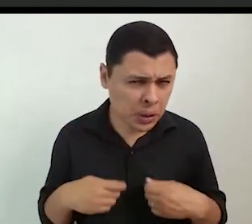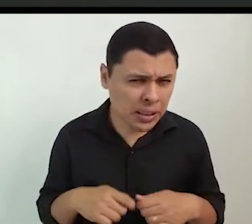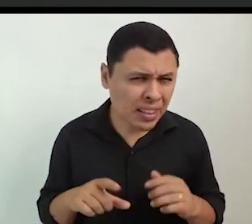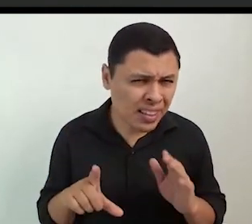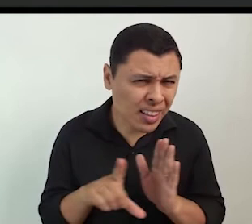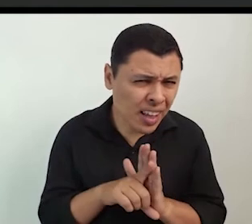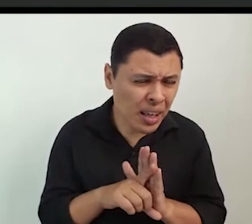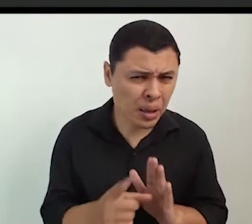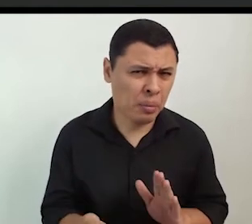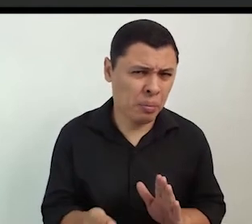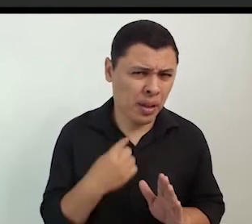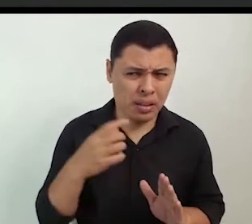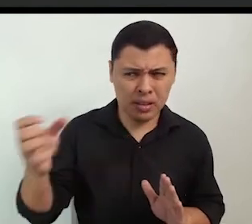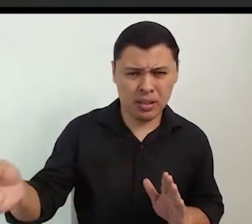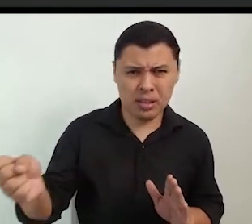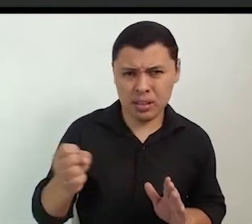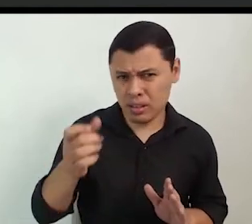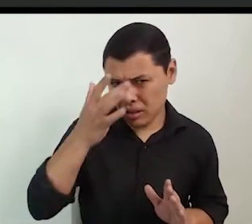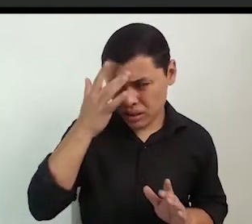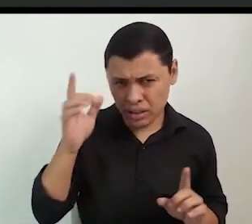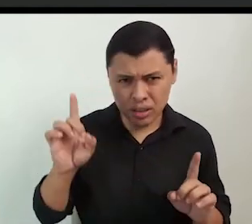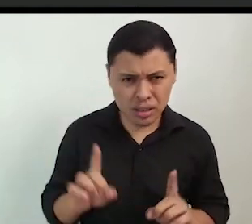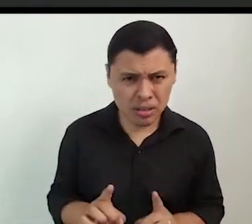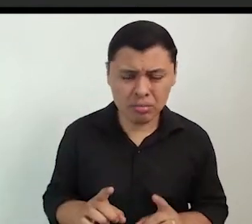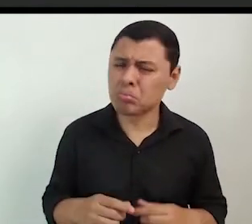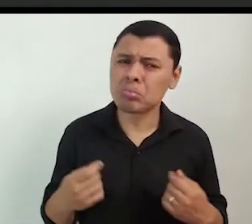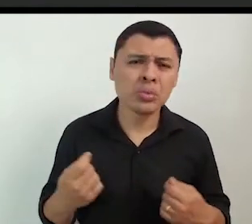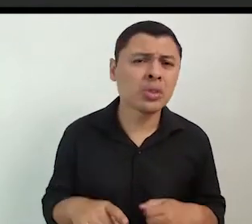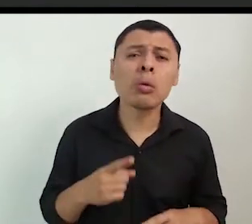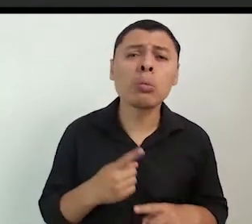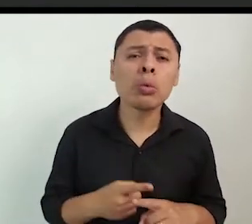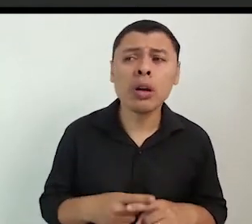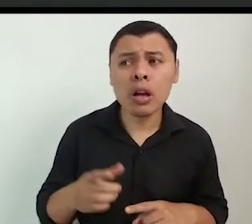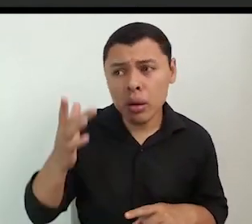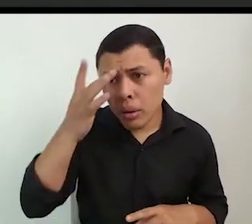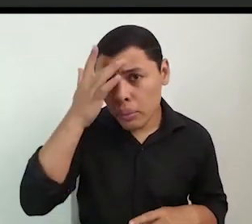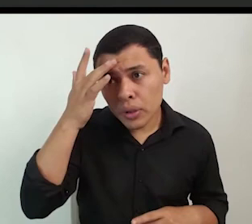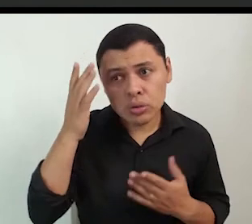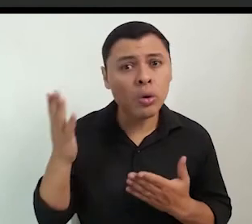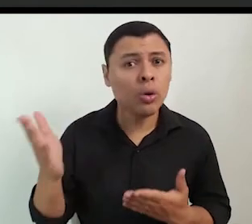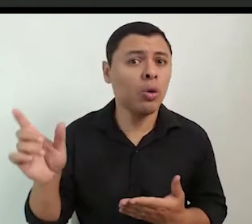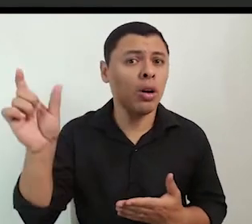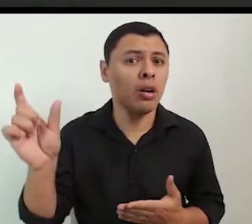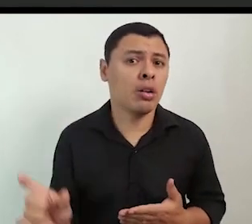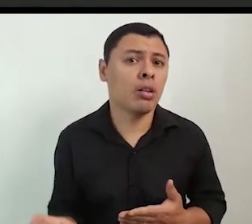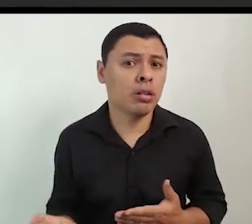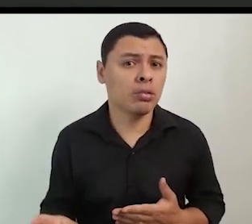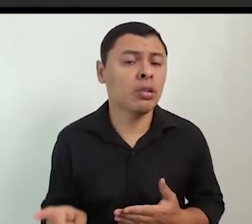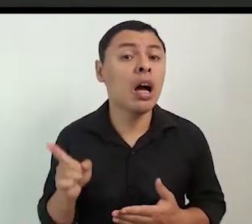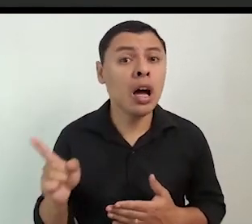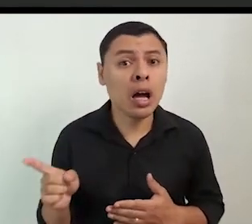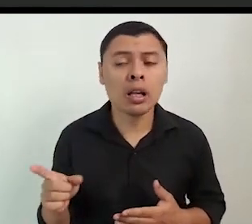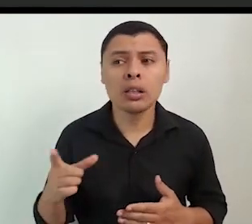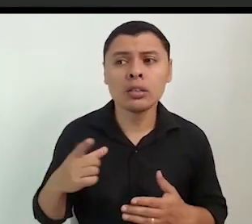com deficiência, porque trata-se de uma pessoa, né? É exatamente isso. Uma pessoa que tem uma característica a